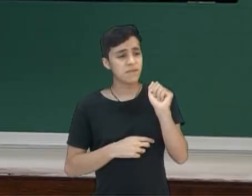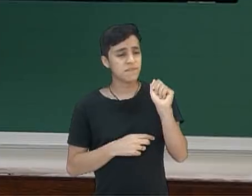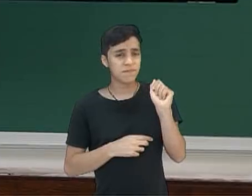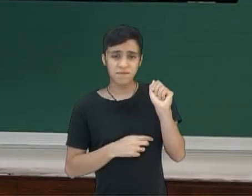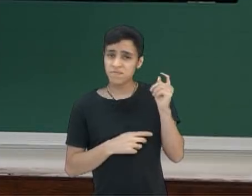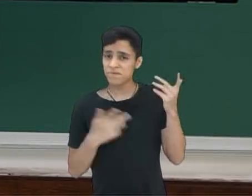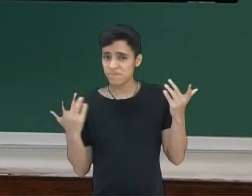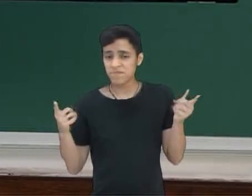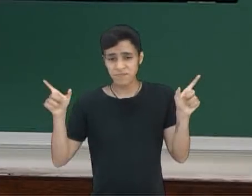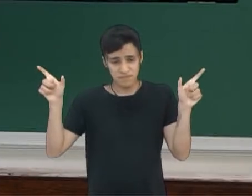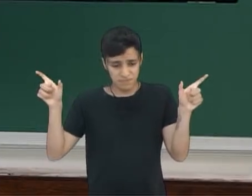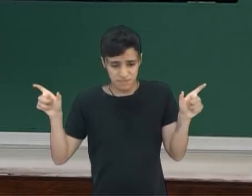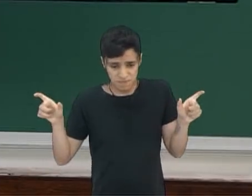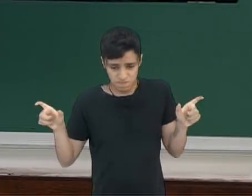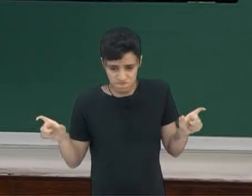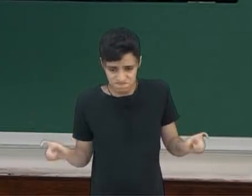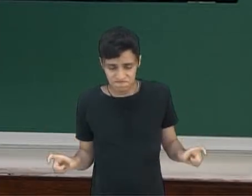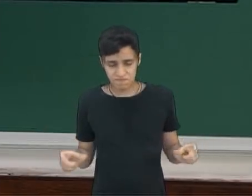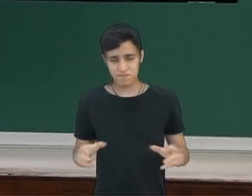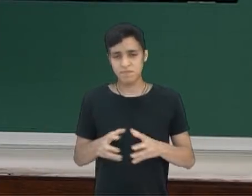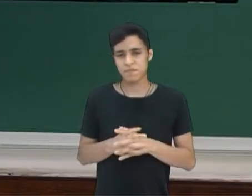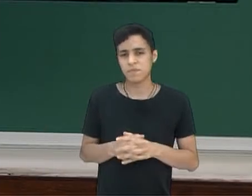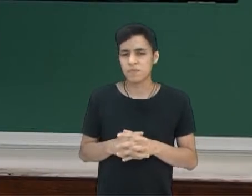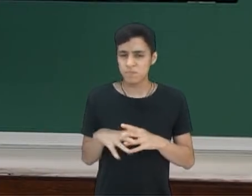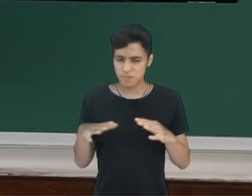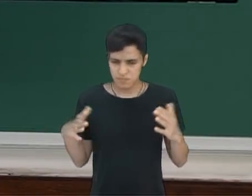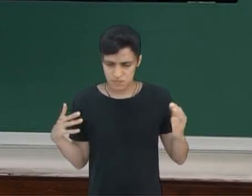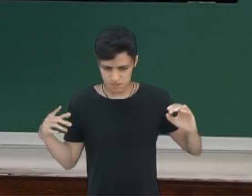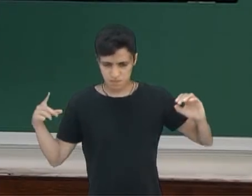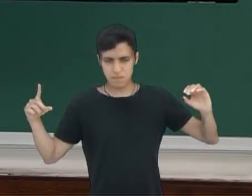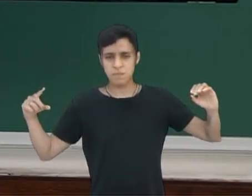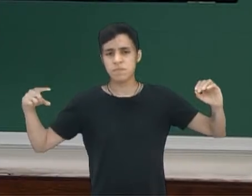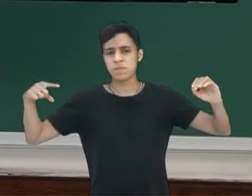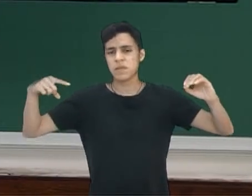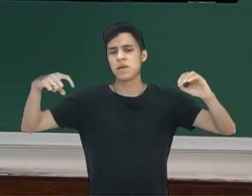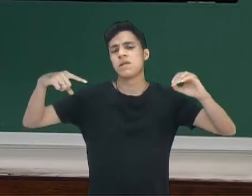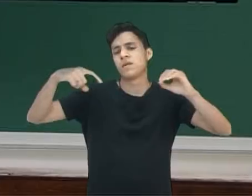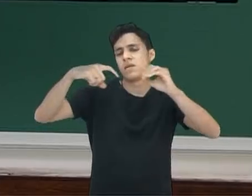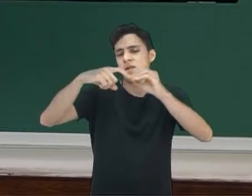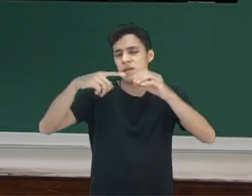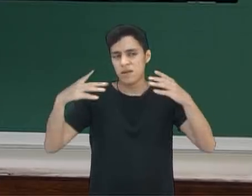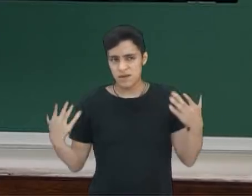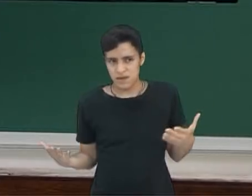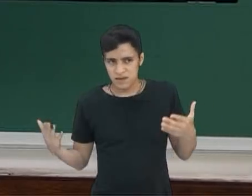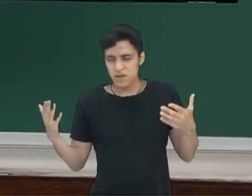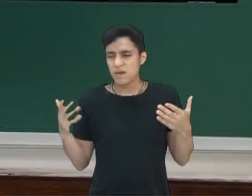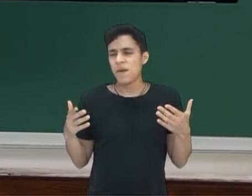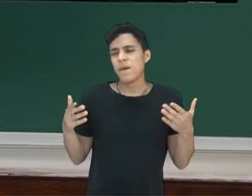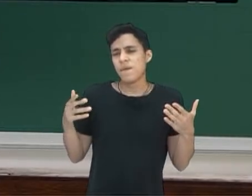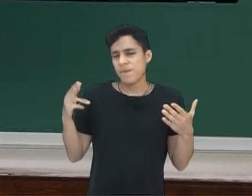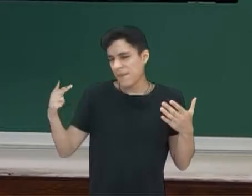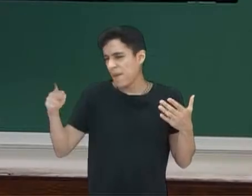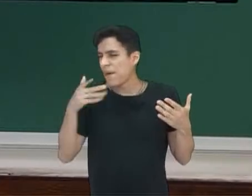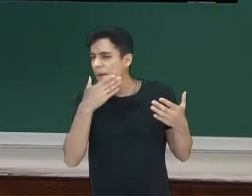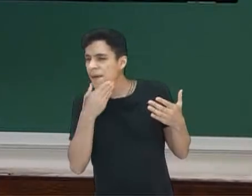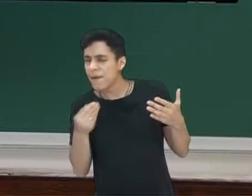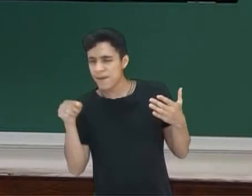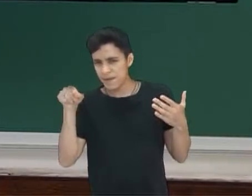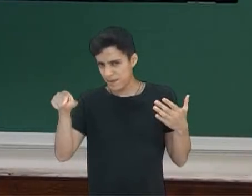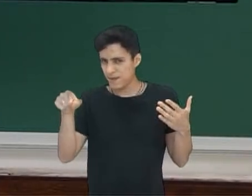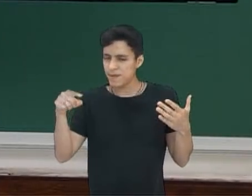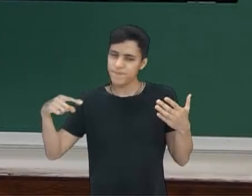genitores. Então, quando a gente tem a união de gametas, no caso, né, os gametas masculinos, a gente chama